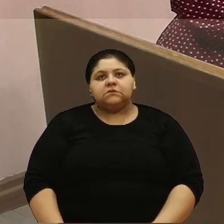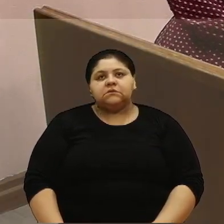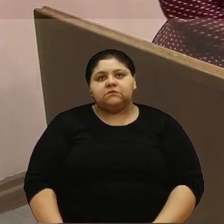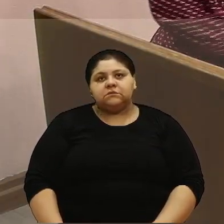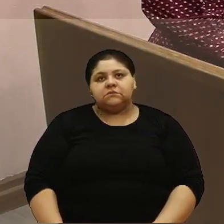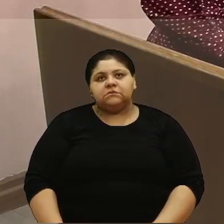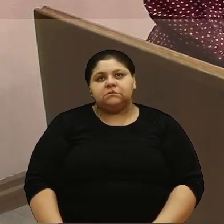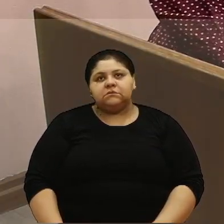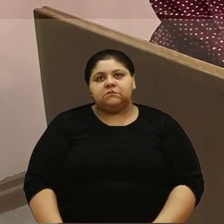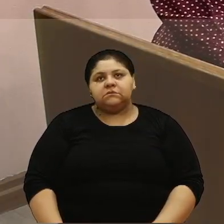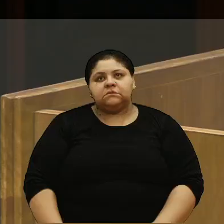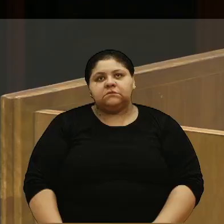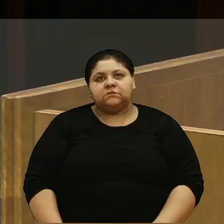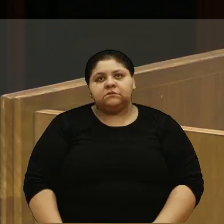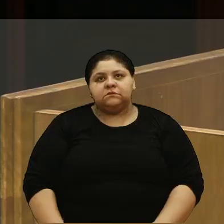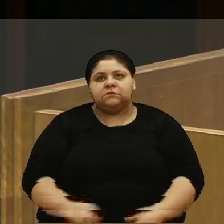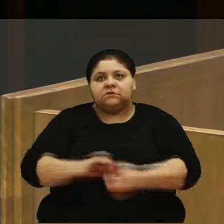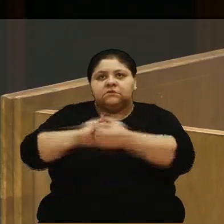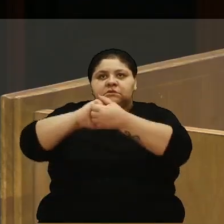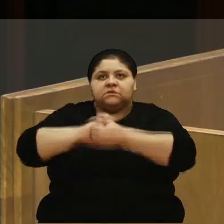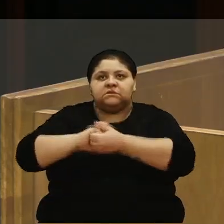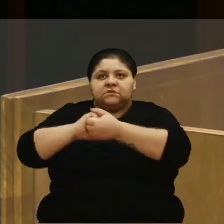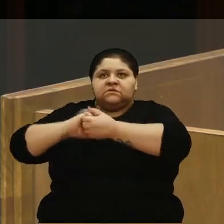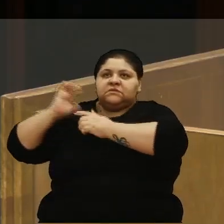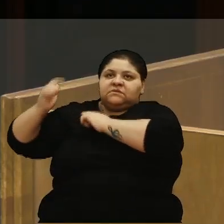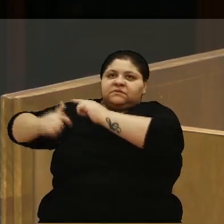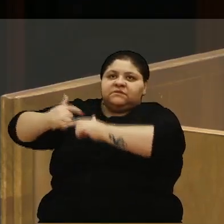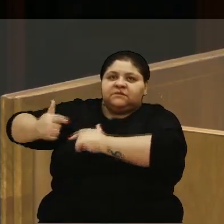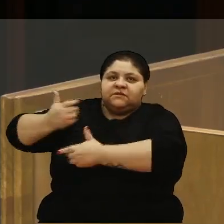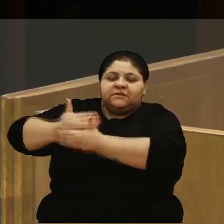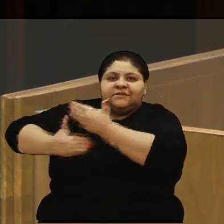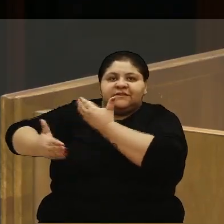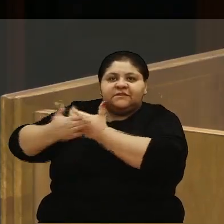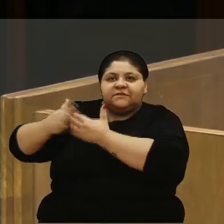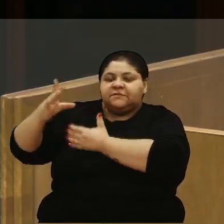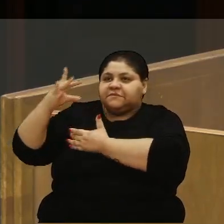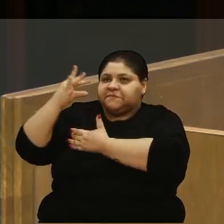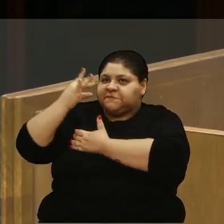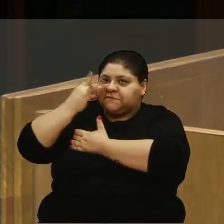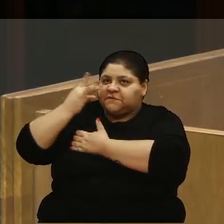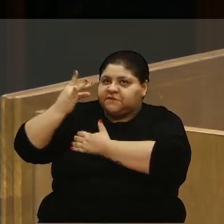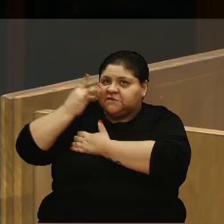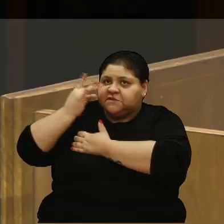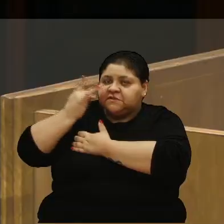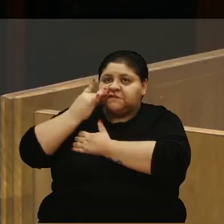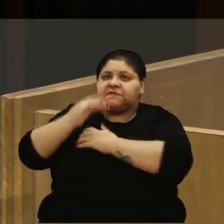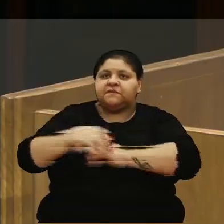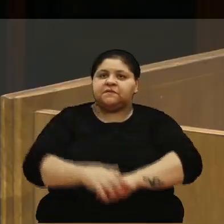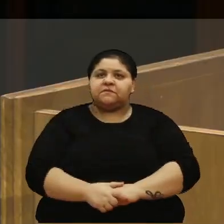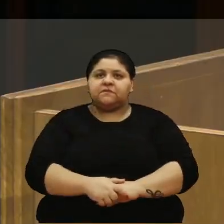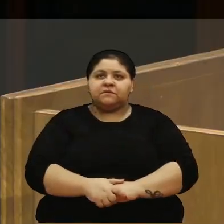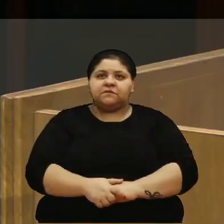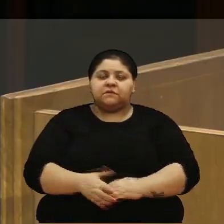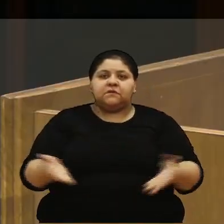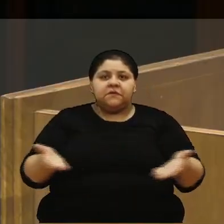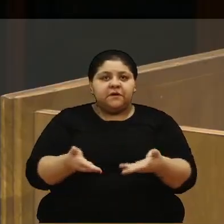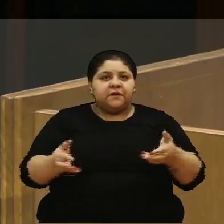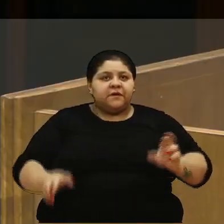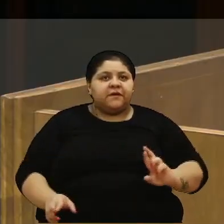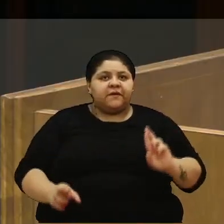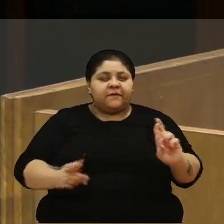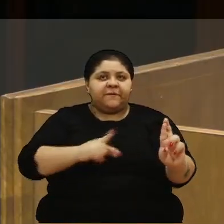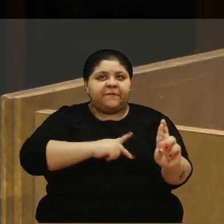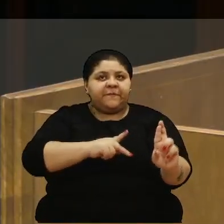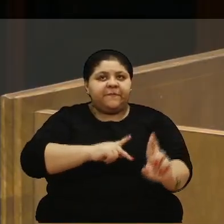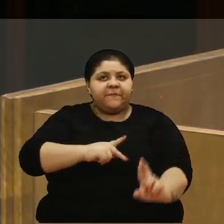Posso? Saudações tradicionalistas a todos os presentes. Na pessoa do presidente